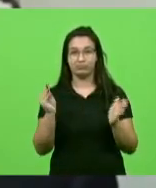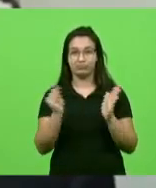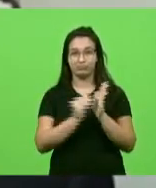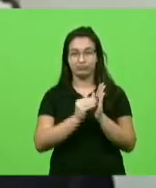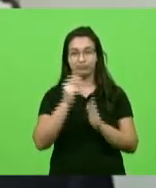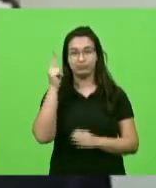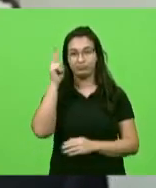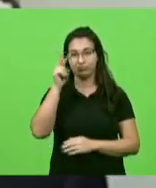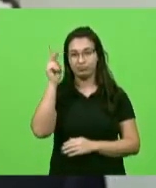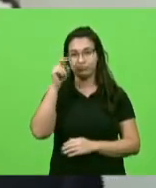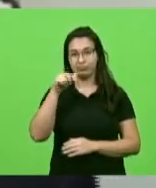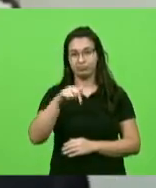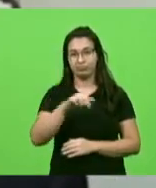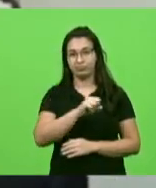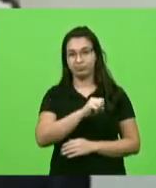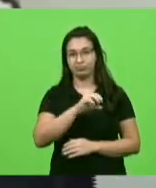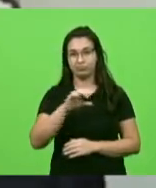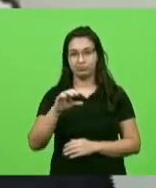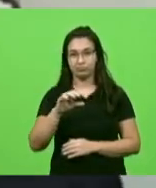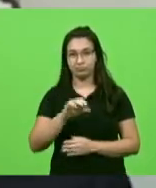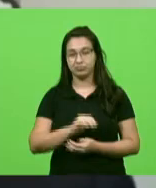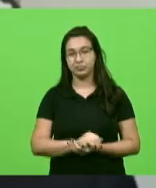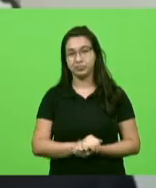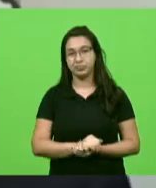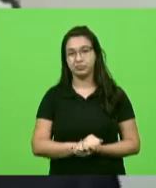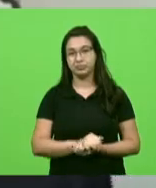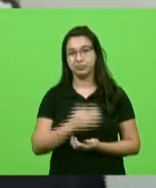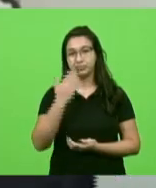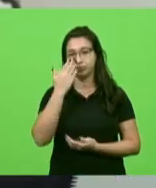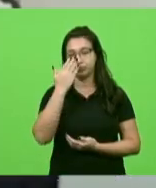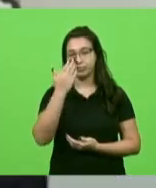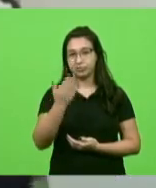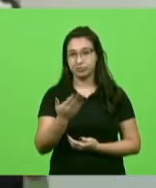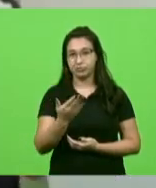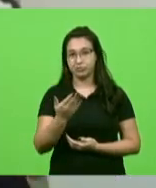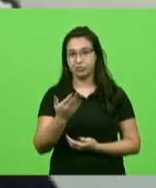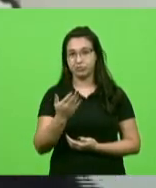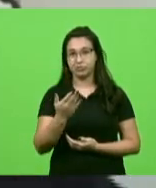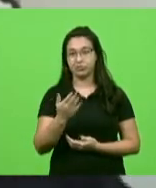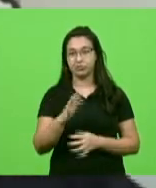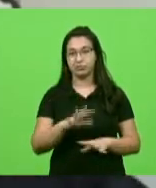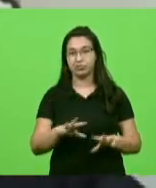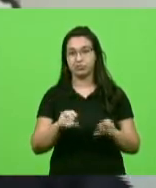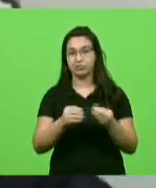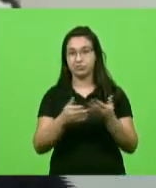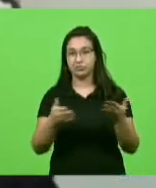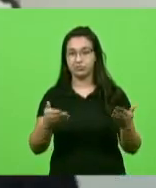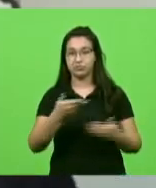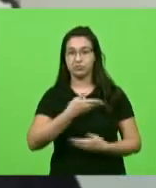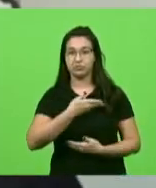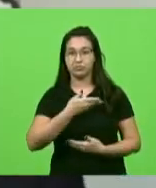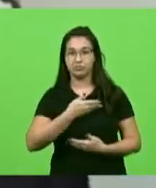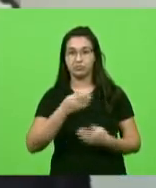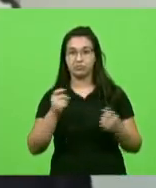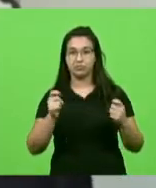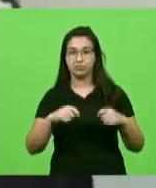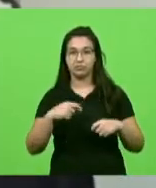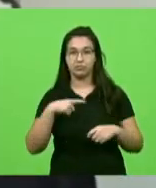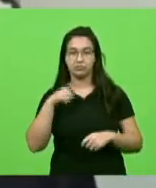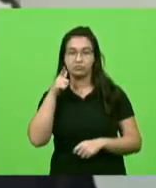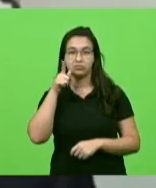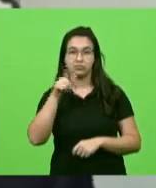é para Santa Catarina agradecer a a Deus e aos colegas a oportunidade de estar